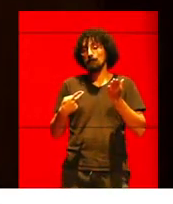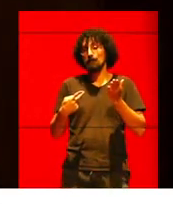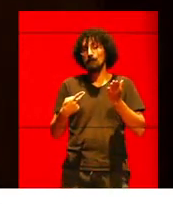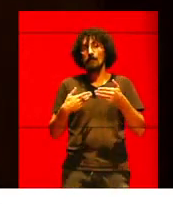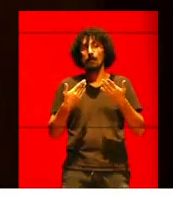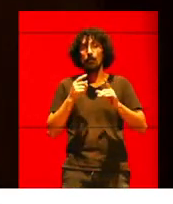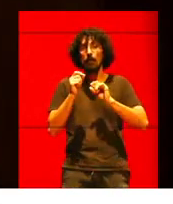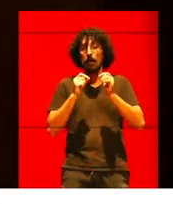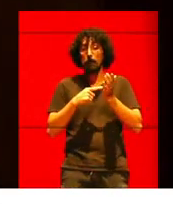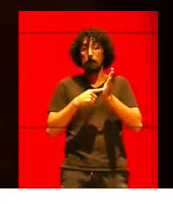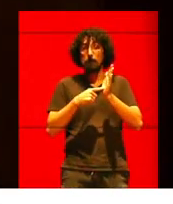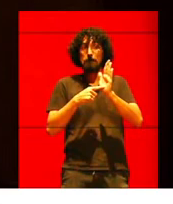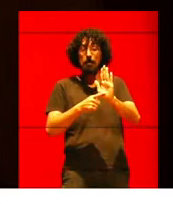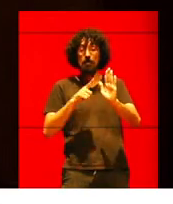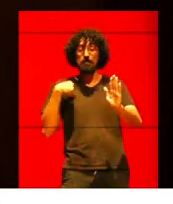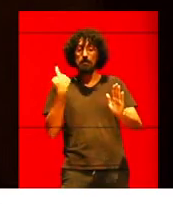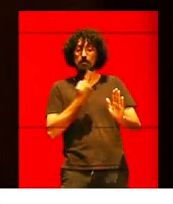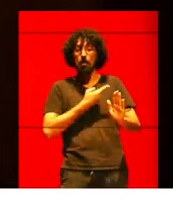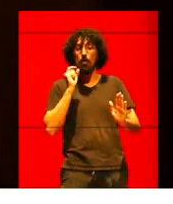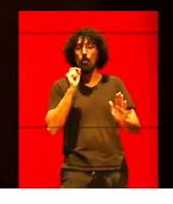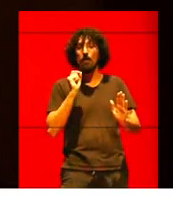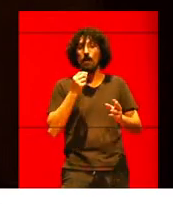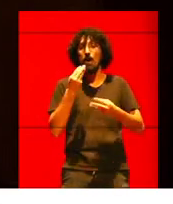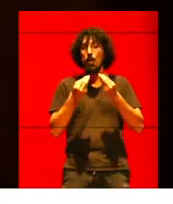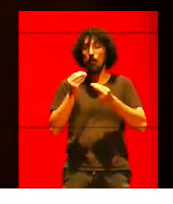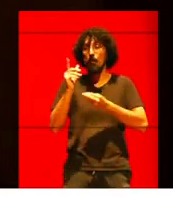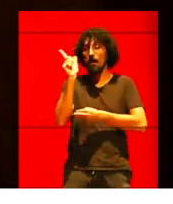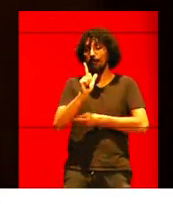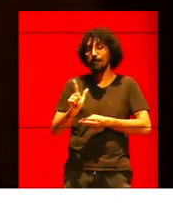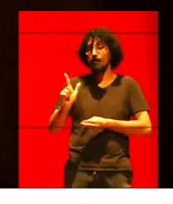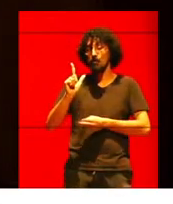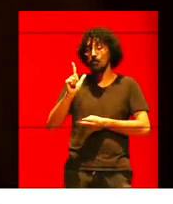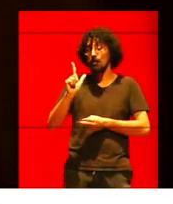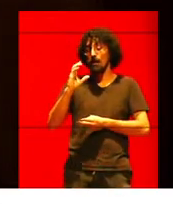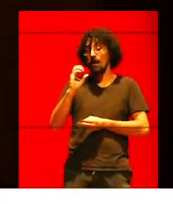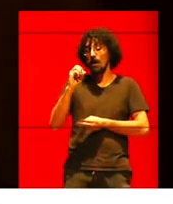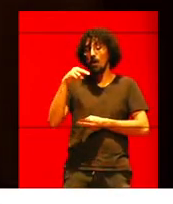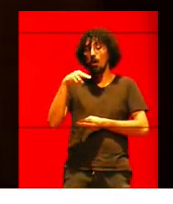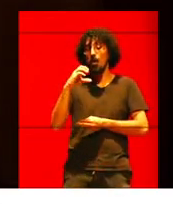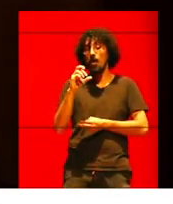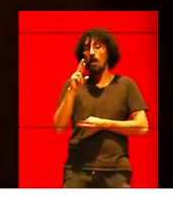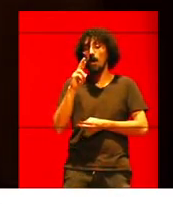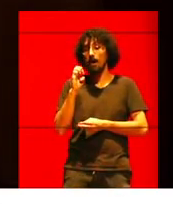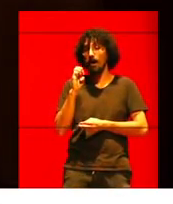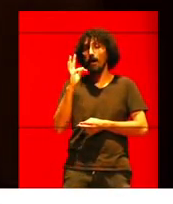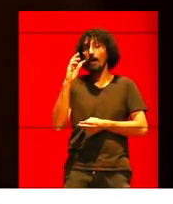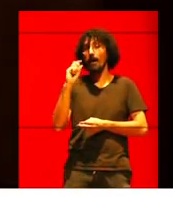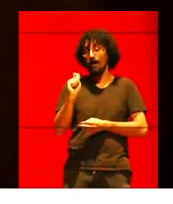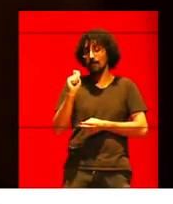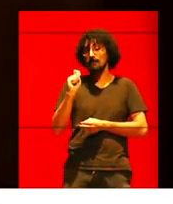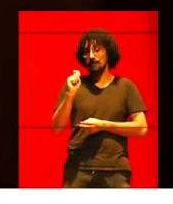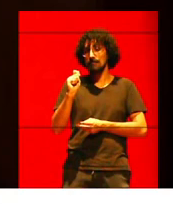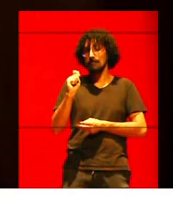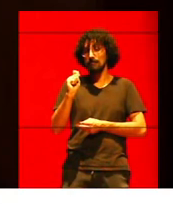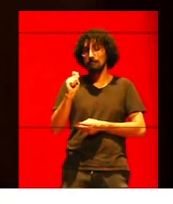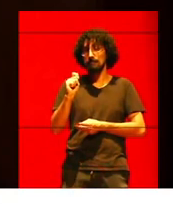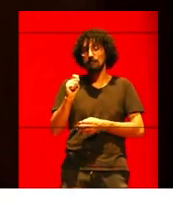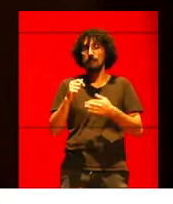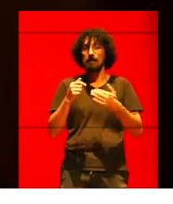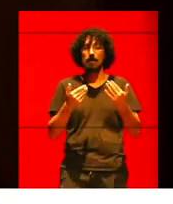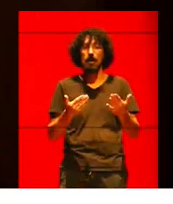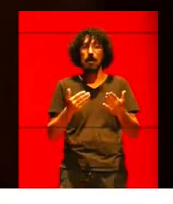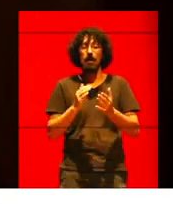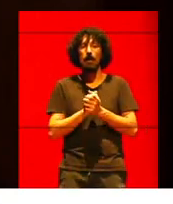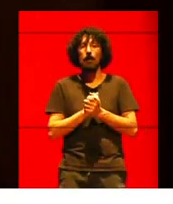também denota pra gente a literatura concreta que nasce em São Paulo. Que parece com o mesmo nome da cidade de Céu,